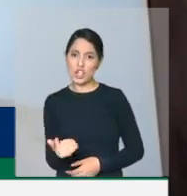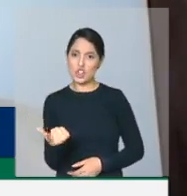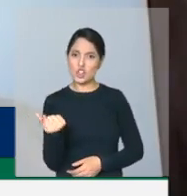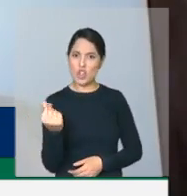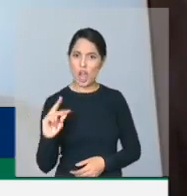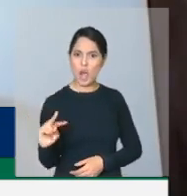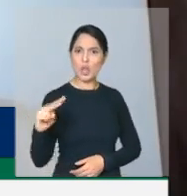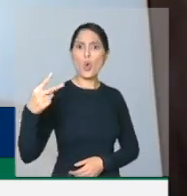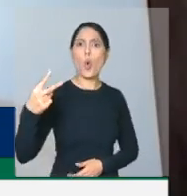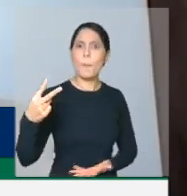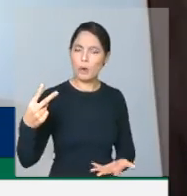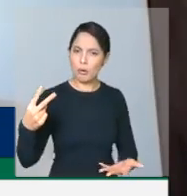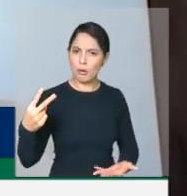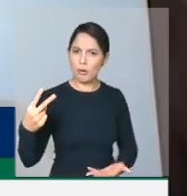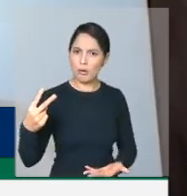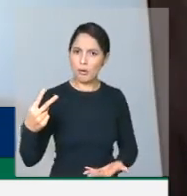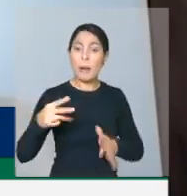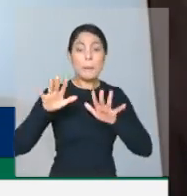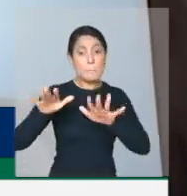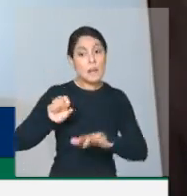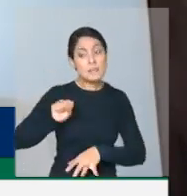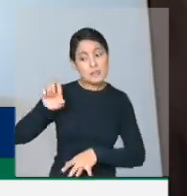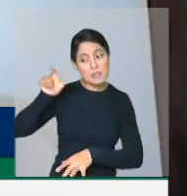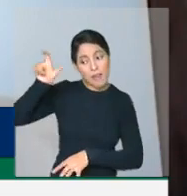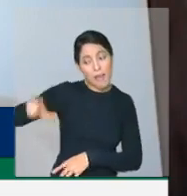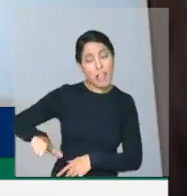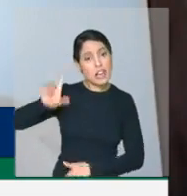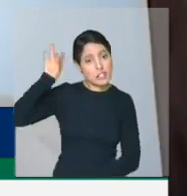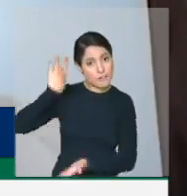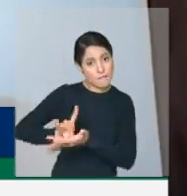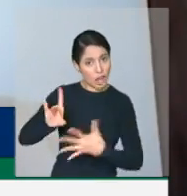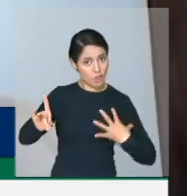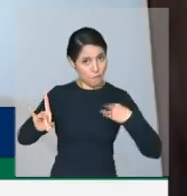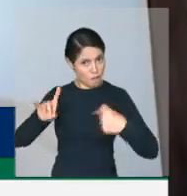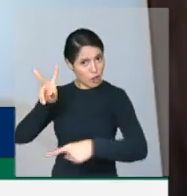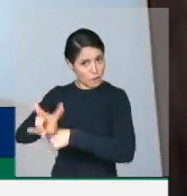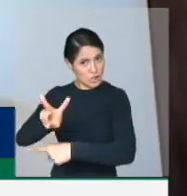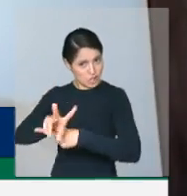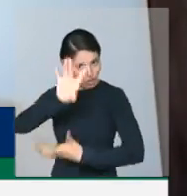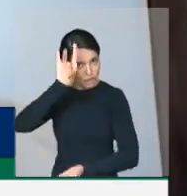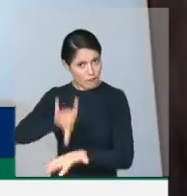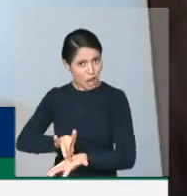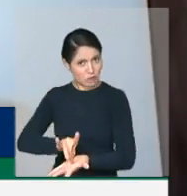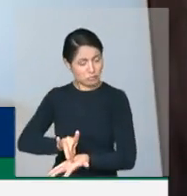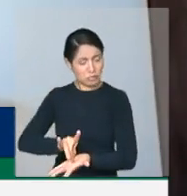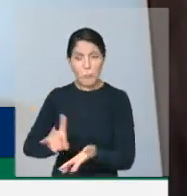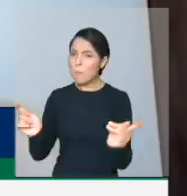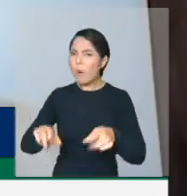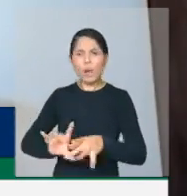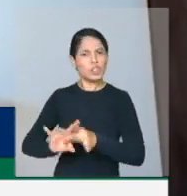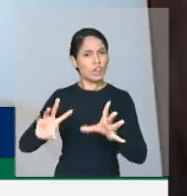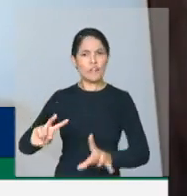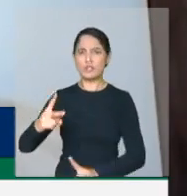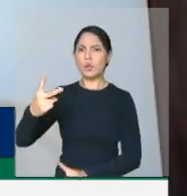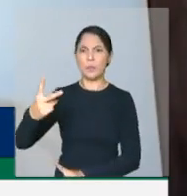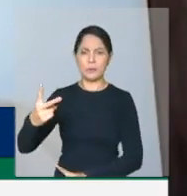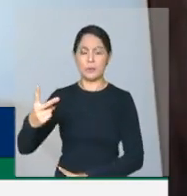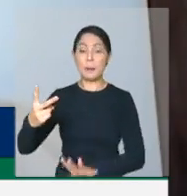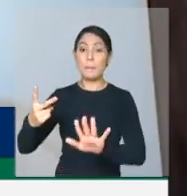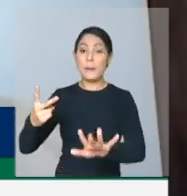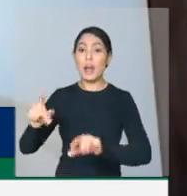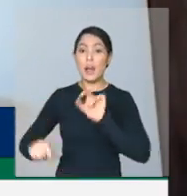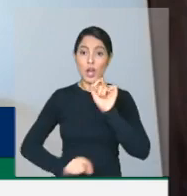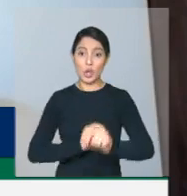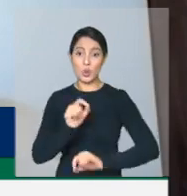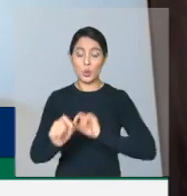quando forem, de fato, os responsáveis pela criação das crianças. Essa medida simplista prejudicaria